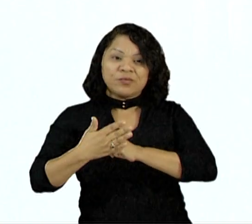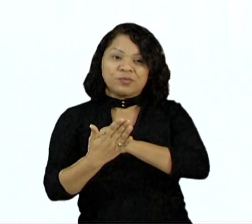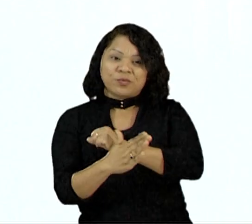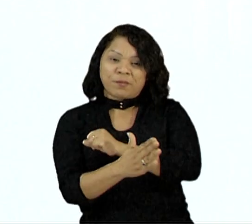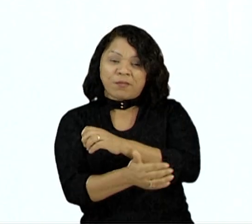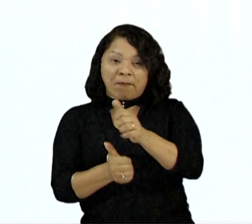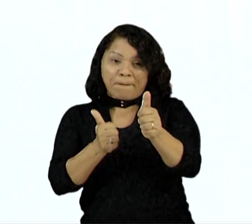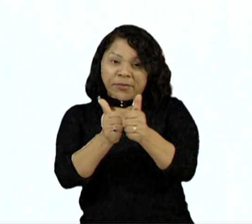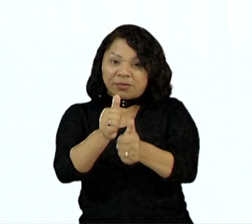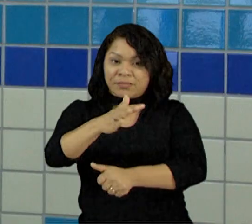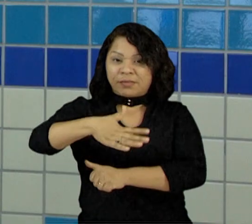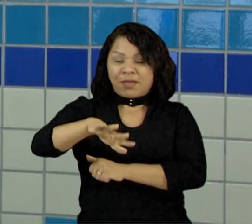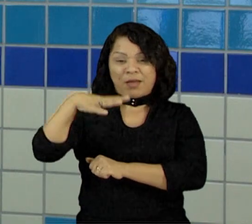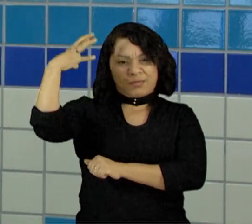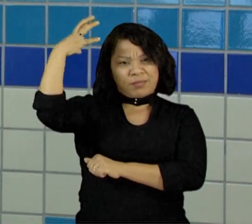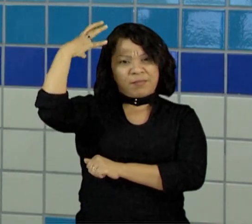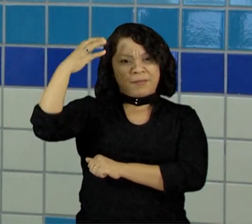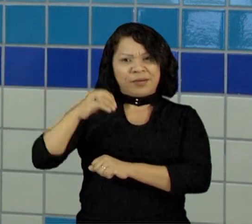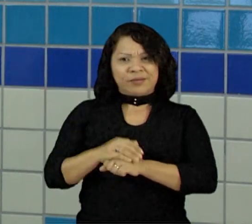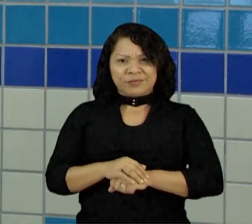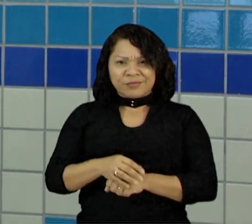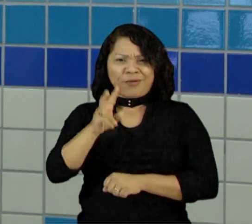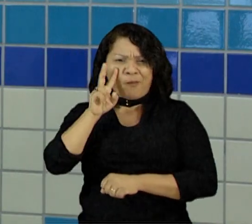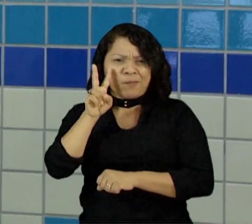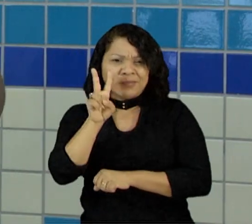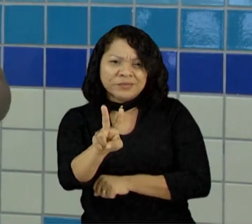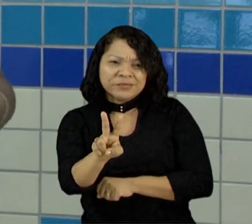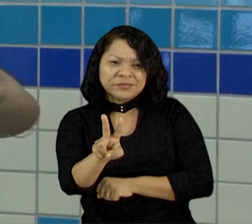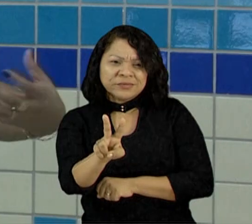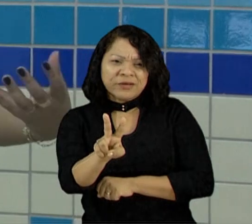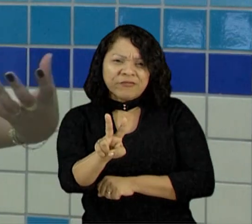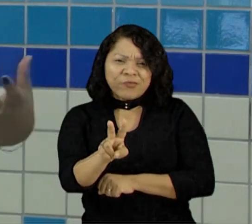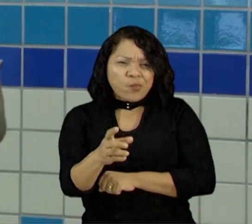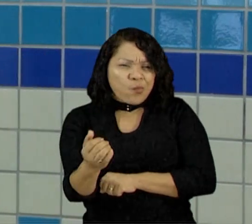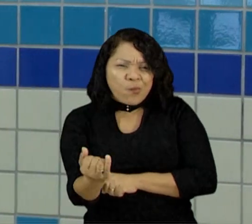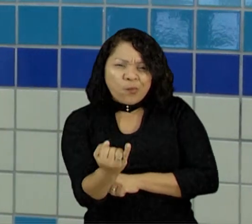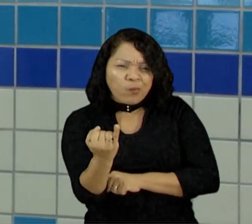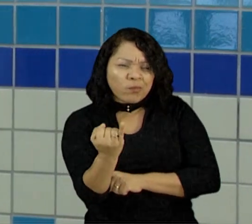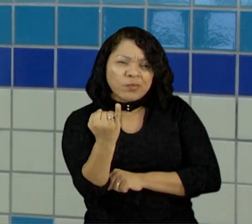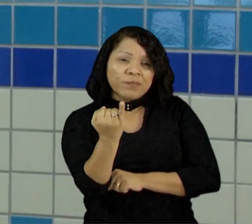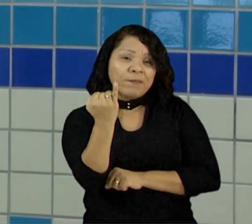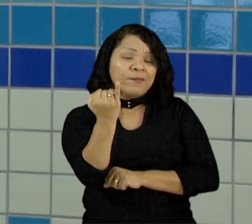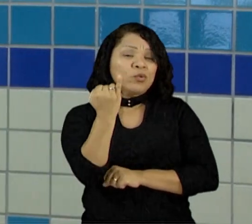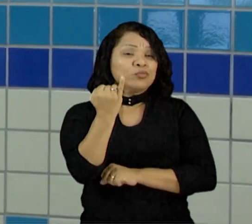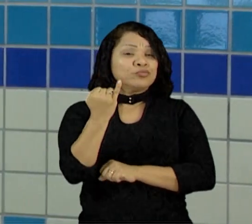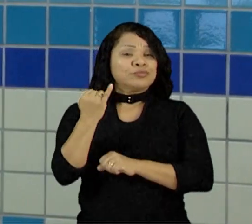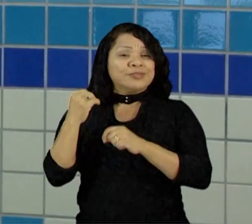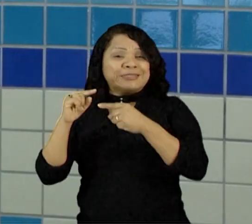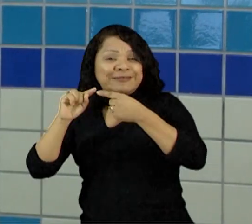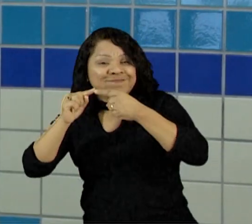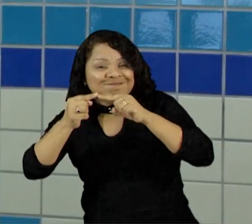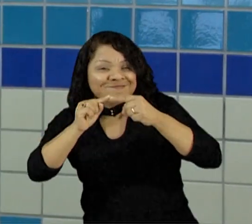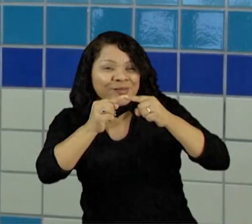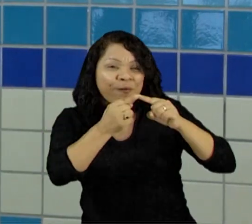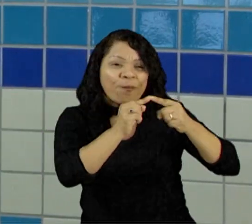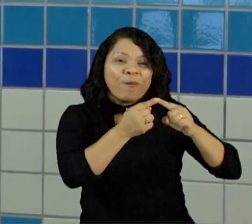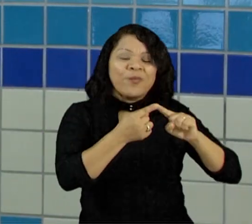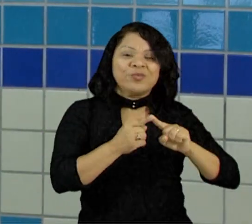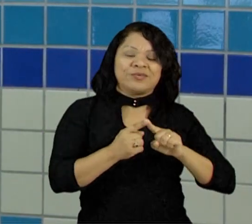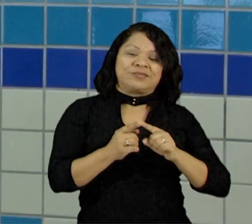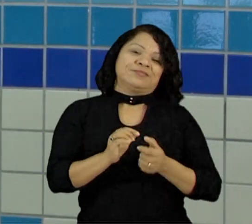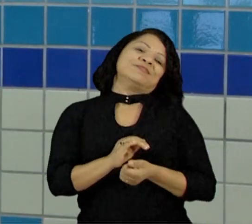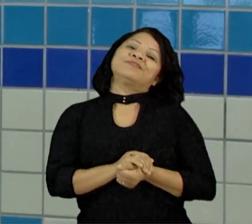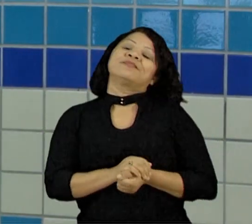área de banho. Conseguiram observar o quanto é importante ter essa concordância? Quando nós vamos